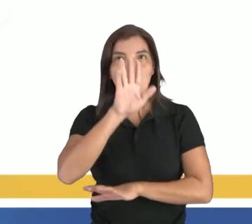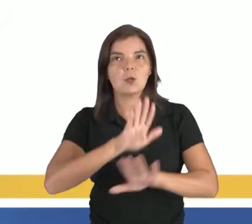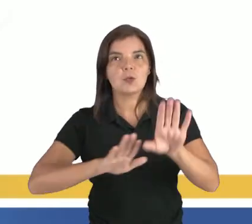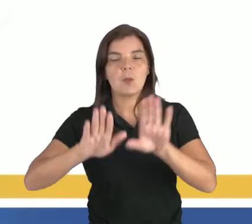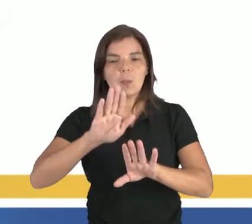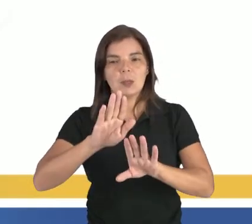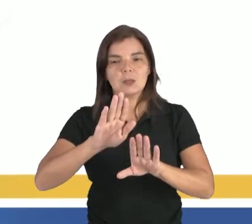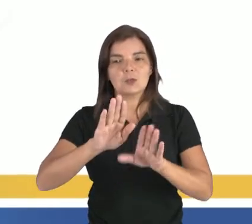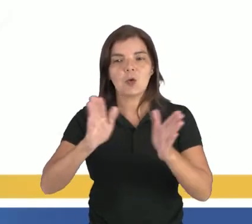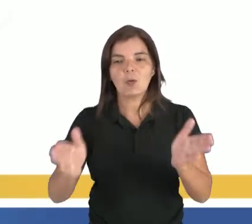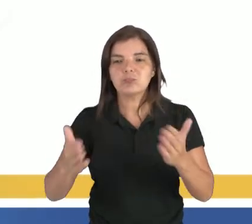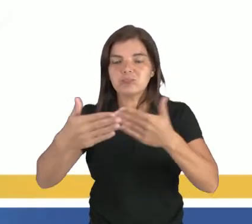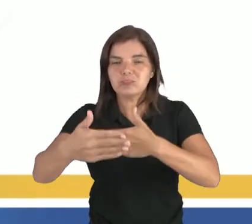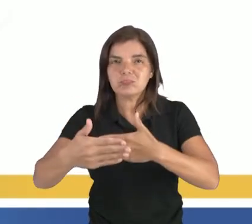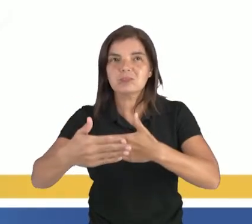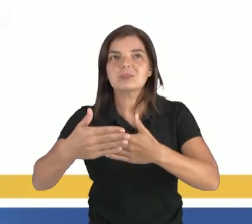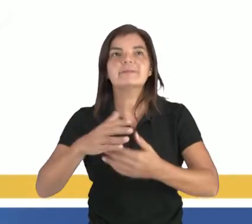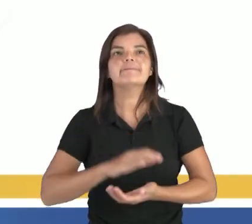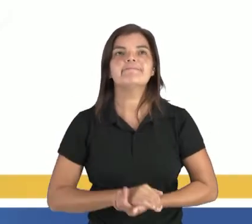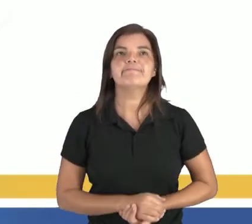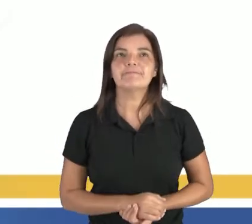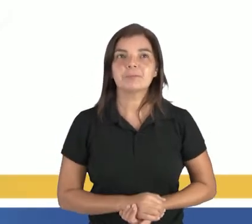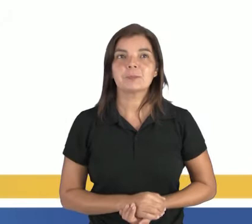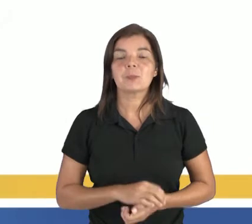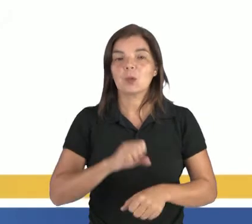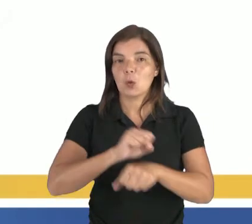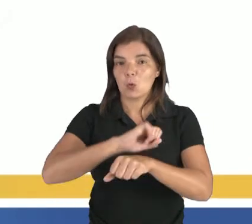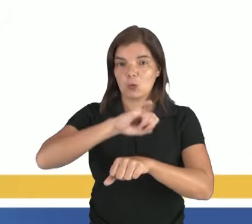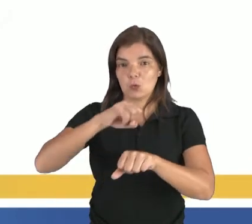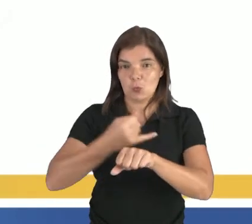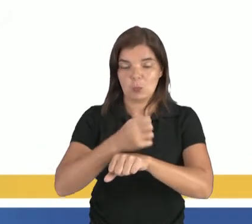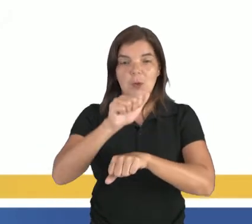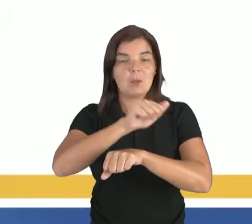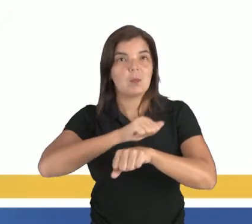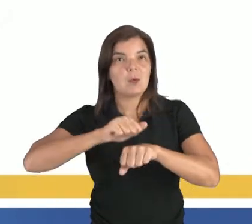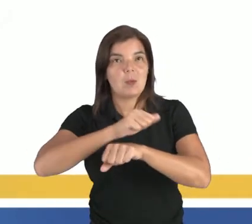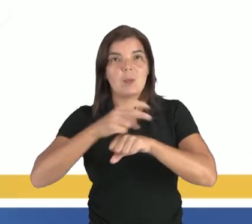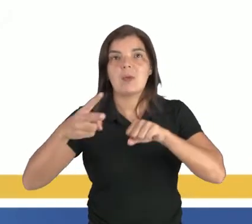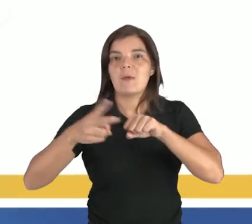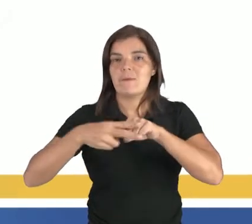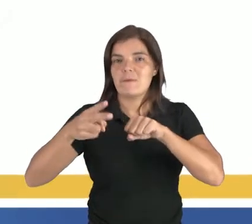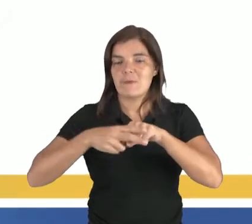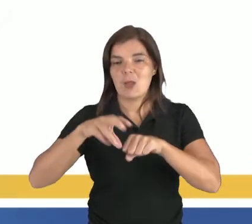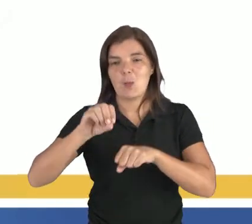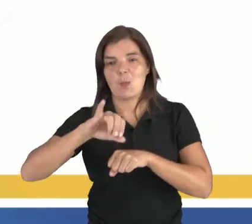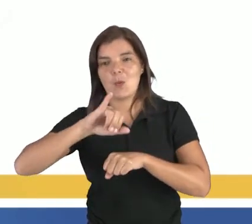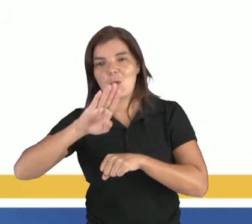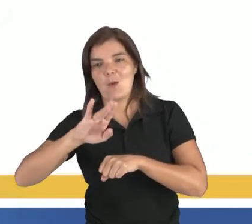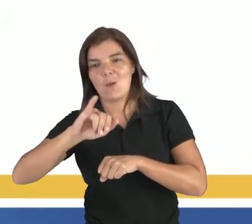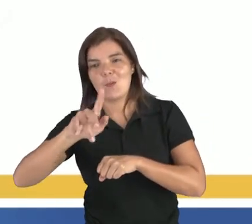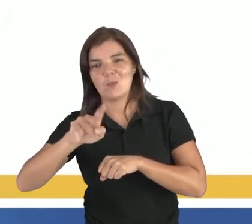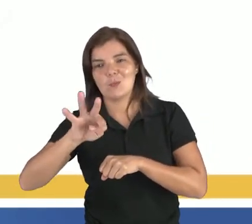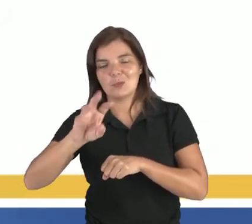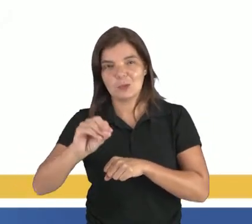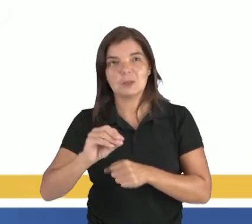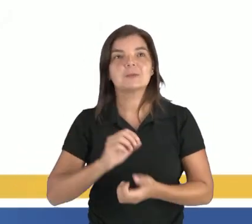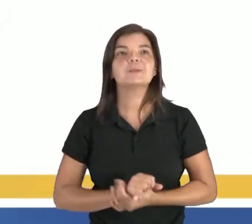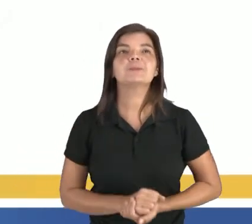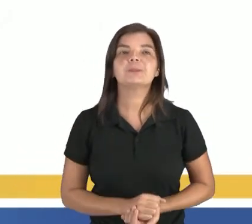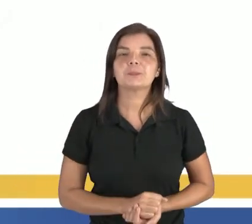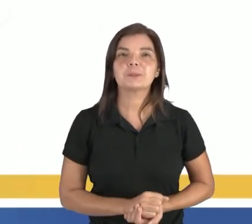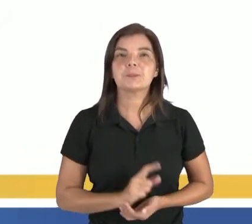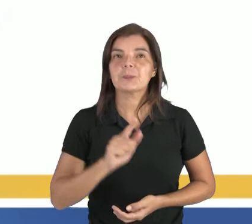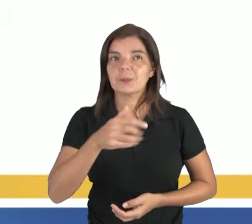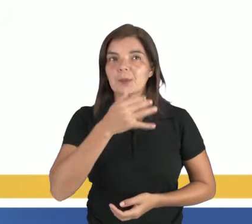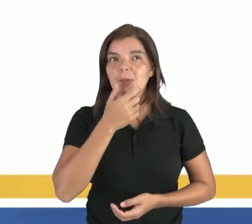dele cuidadosamente embrulhou a caixa. Sujeito, advérbio, verbo, objeto. His